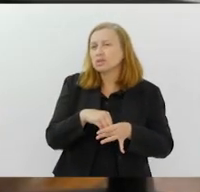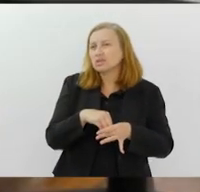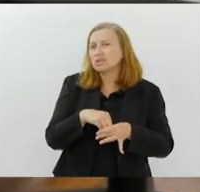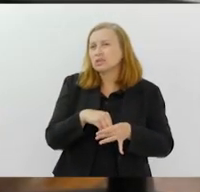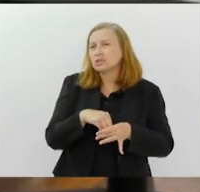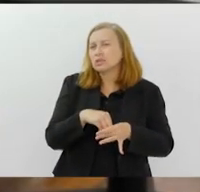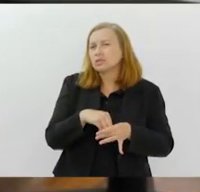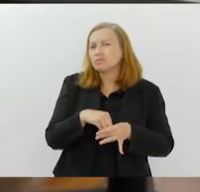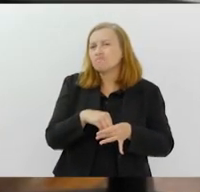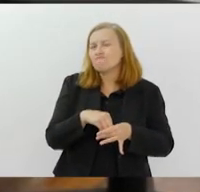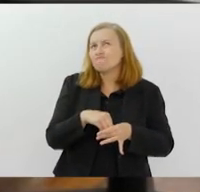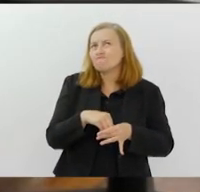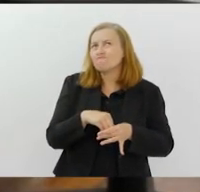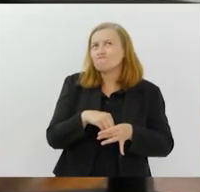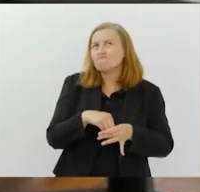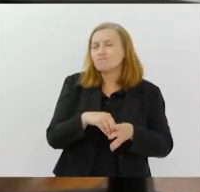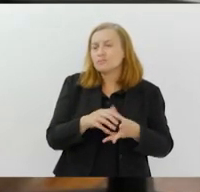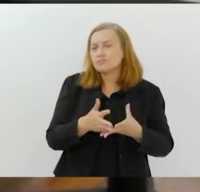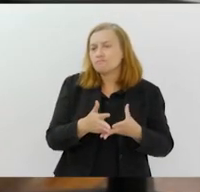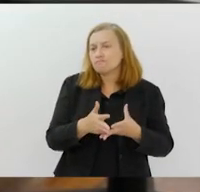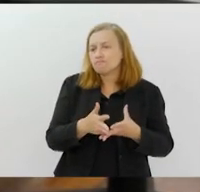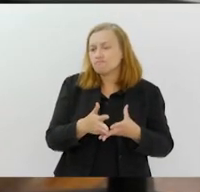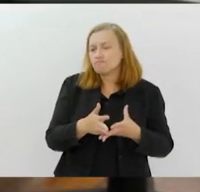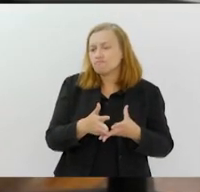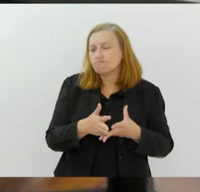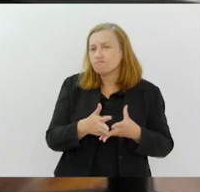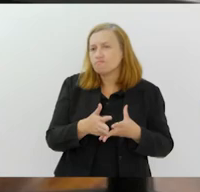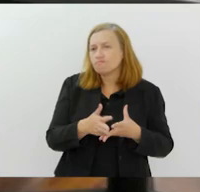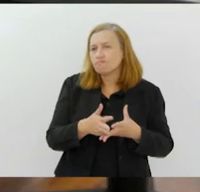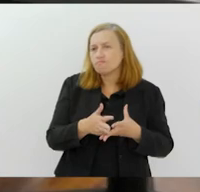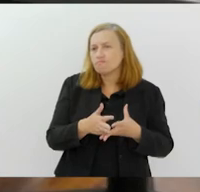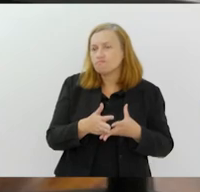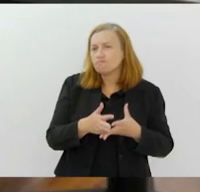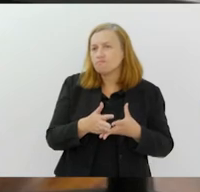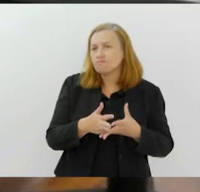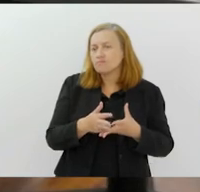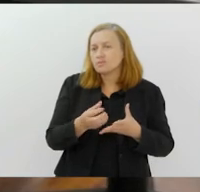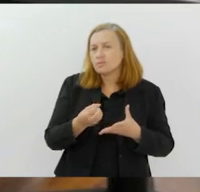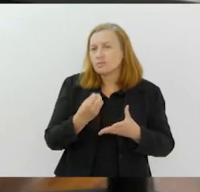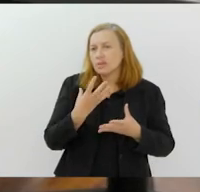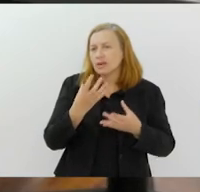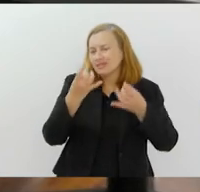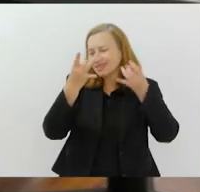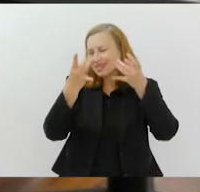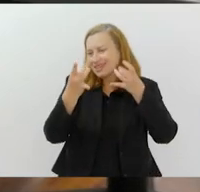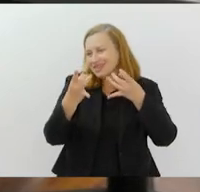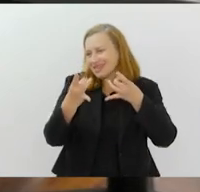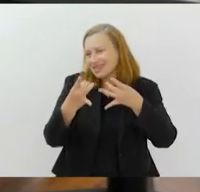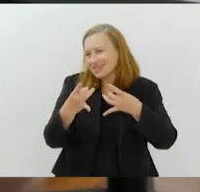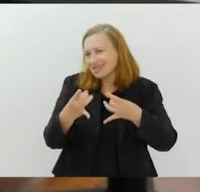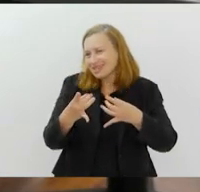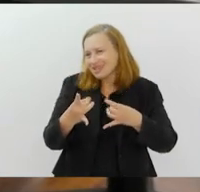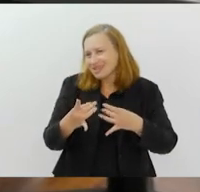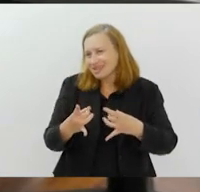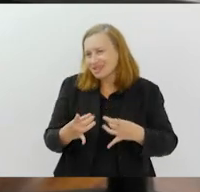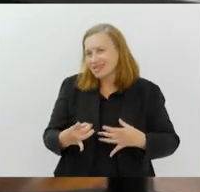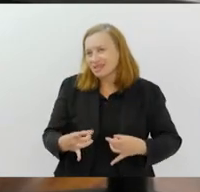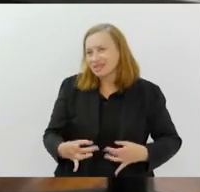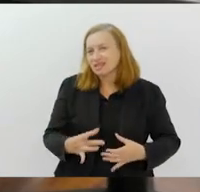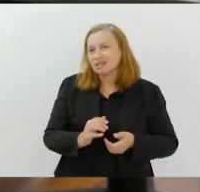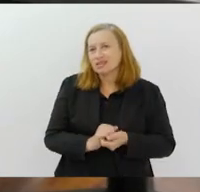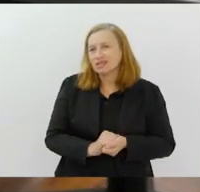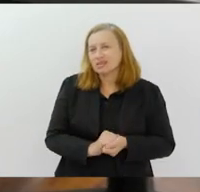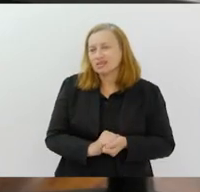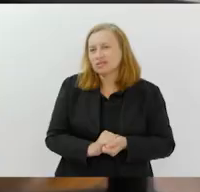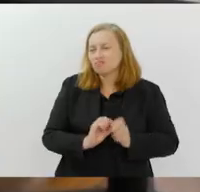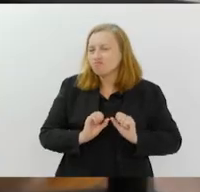bem eh Explanada de uma de uma maneira contundente isso